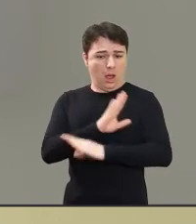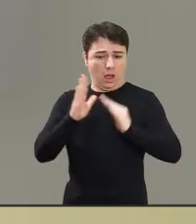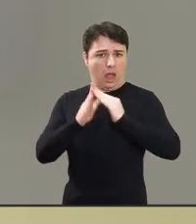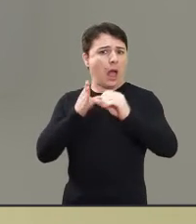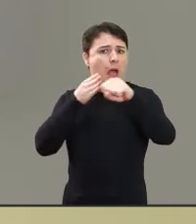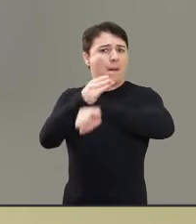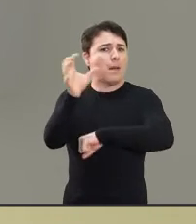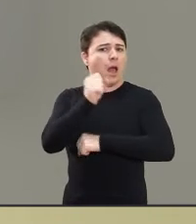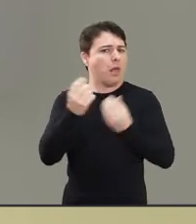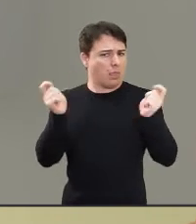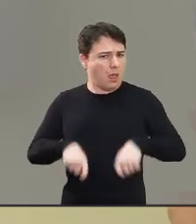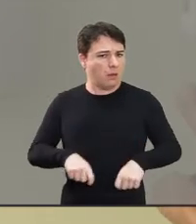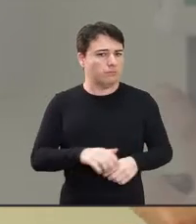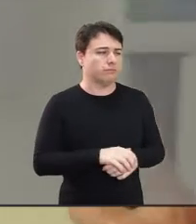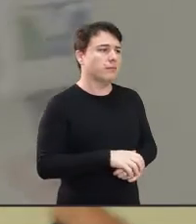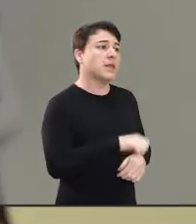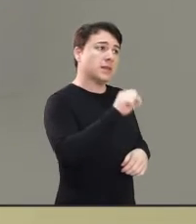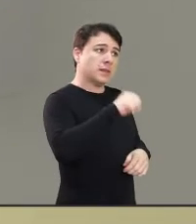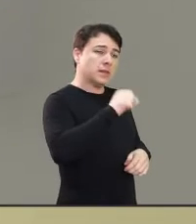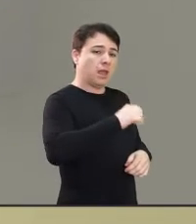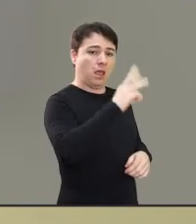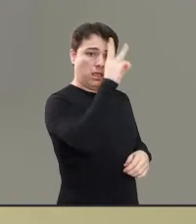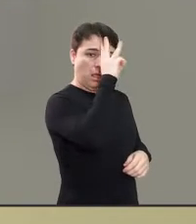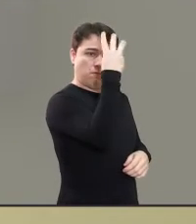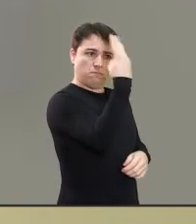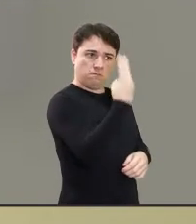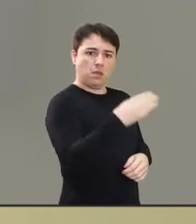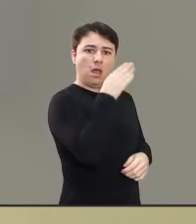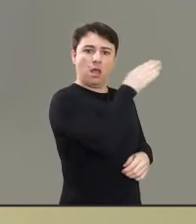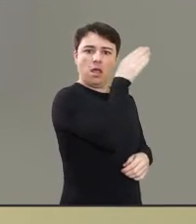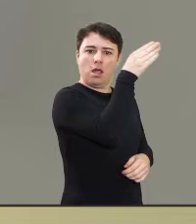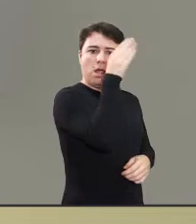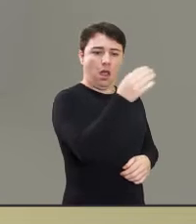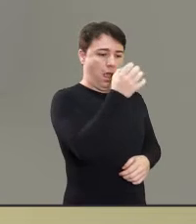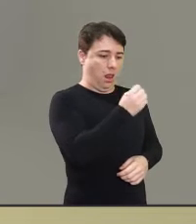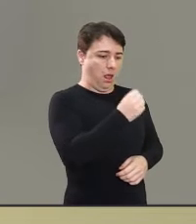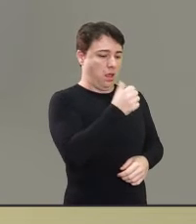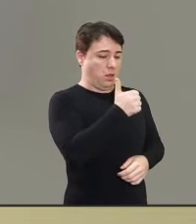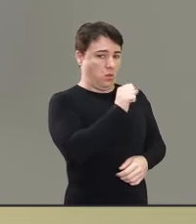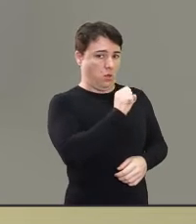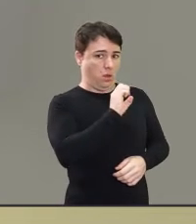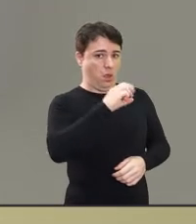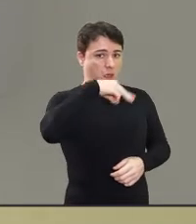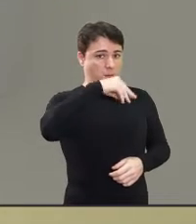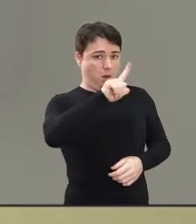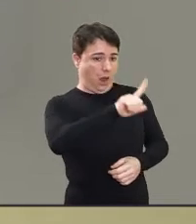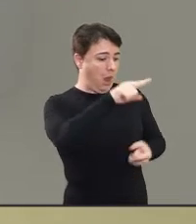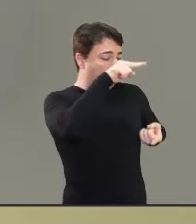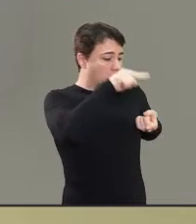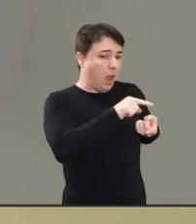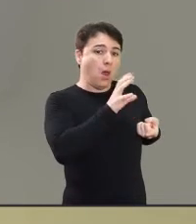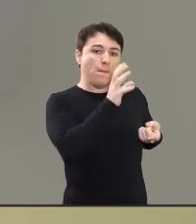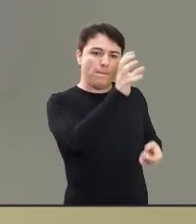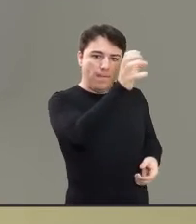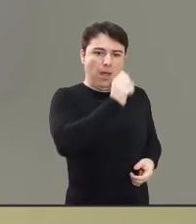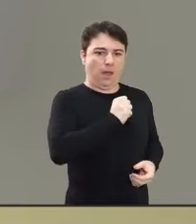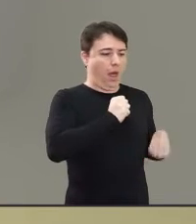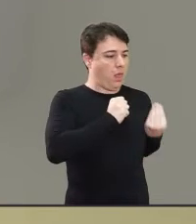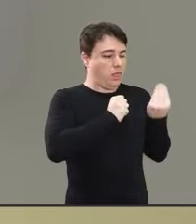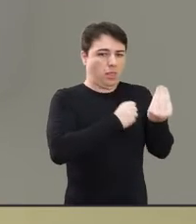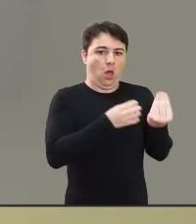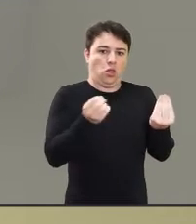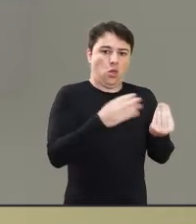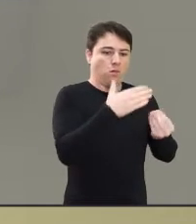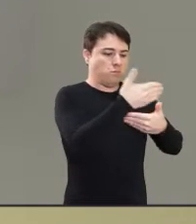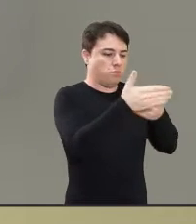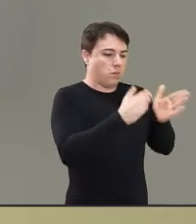na residência da pessoa? Como que funciona? Sim, todas as terças-feiras nós passamos coletando no mínimo 180 ml de cada